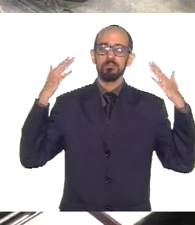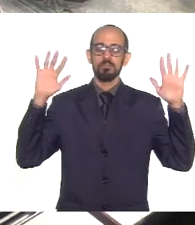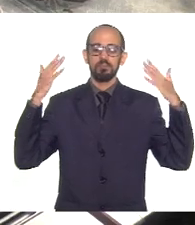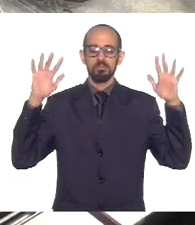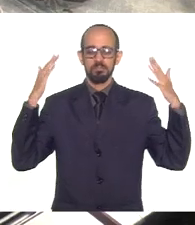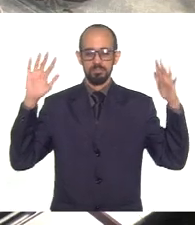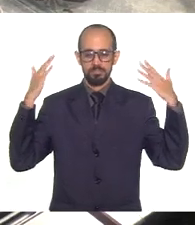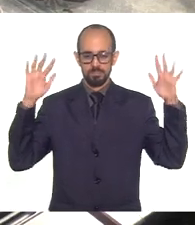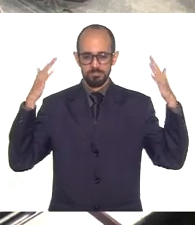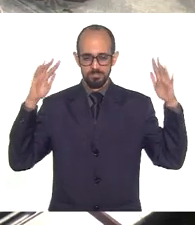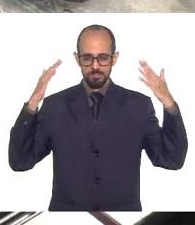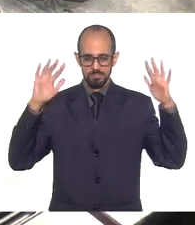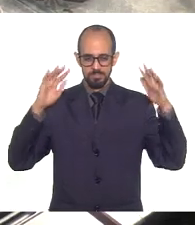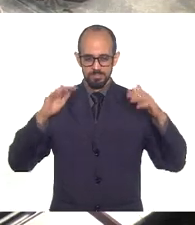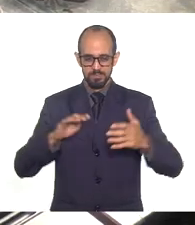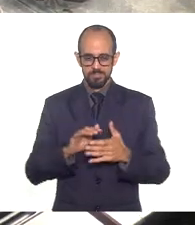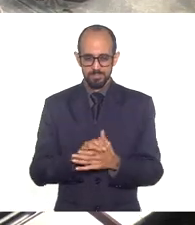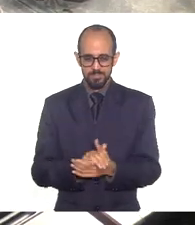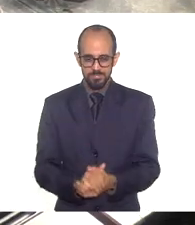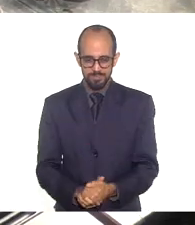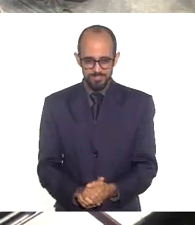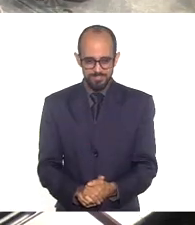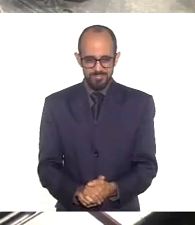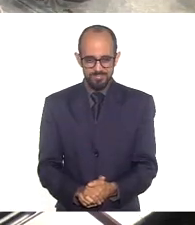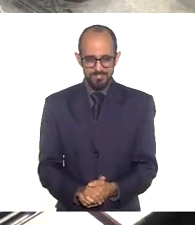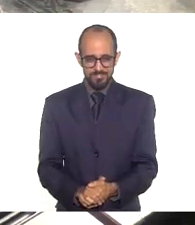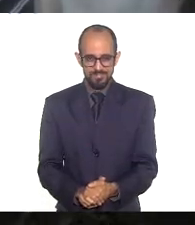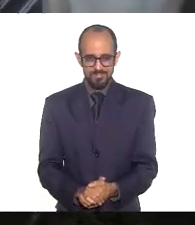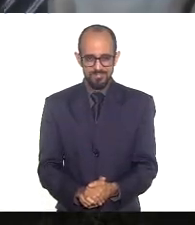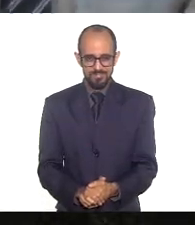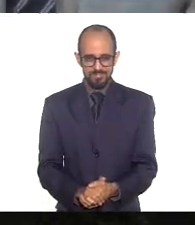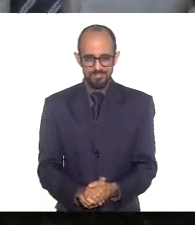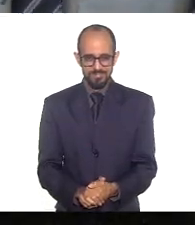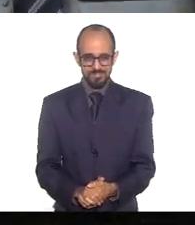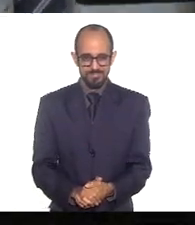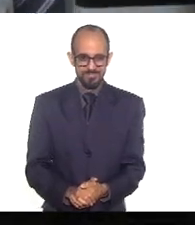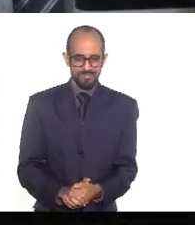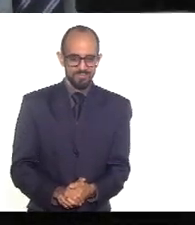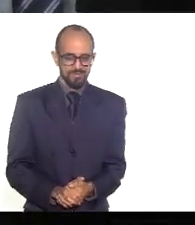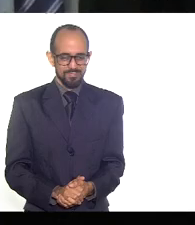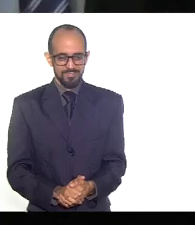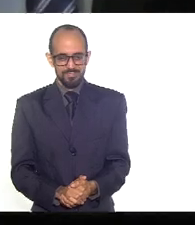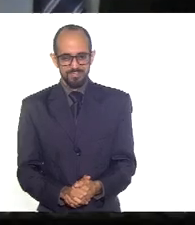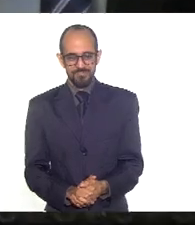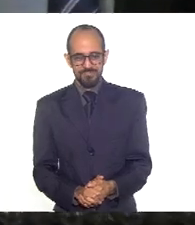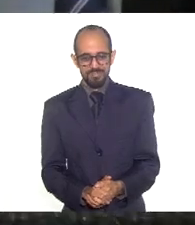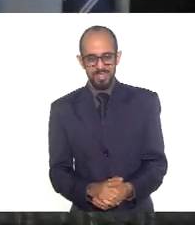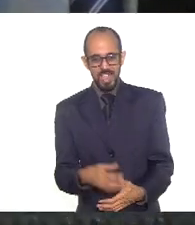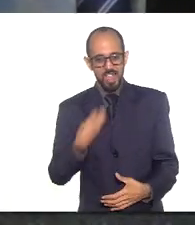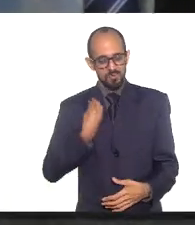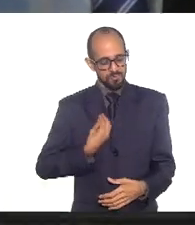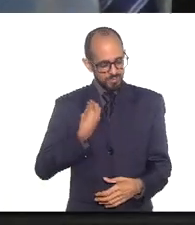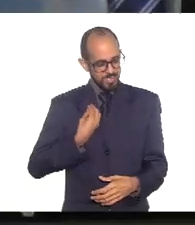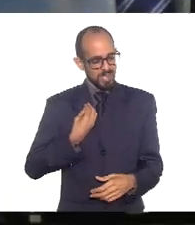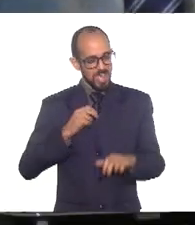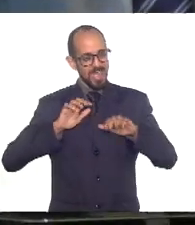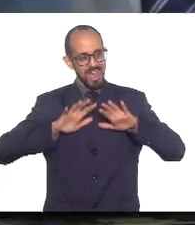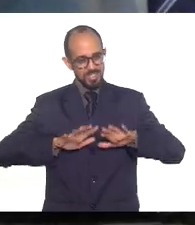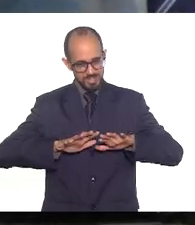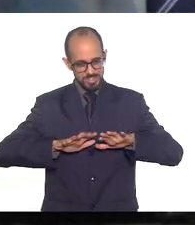com o correr da vida embrulha tudo a vida é assim